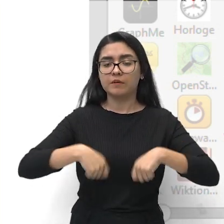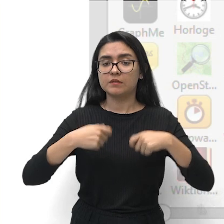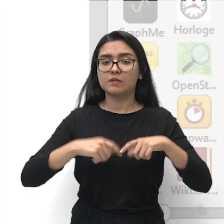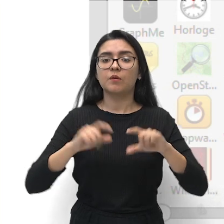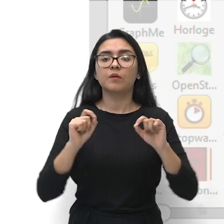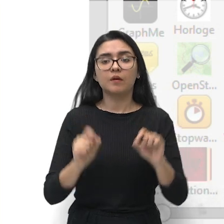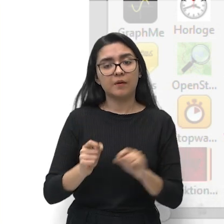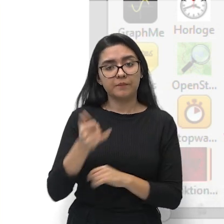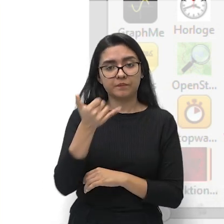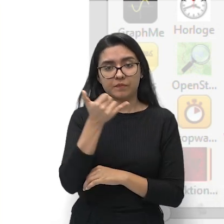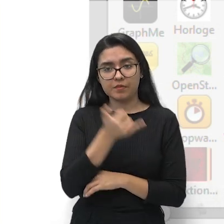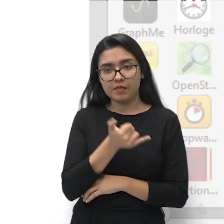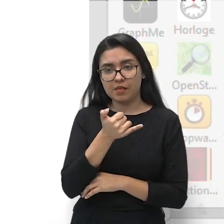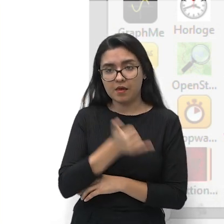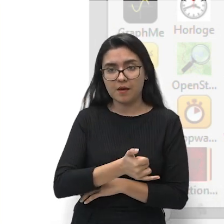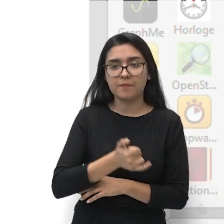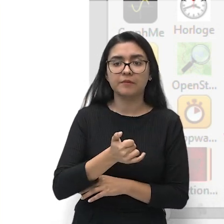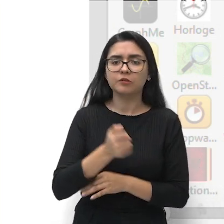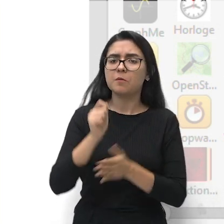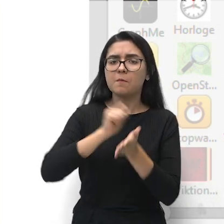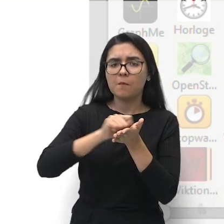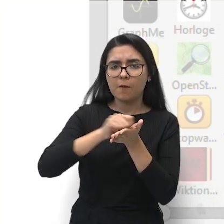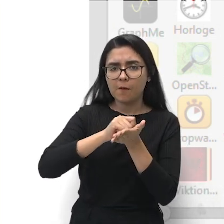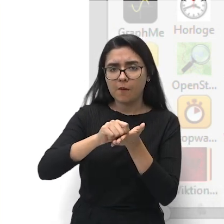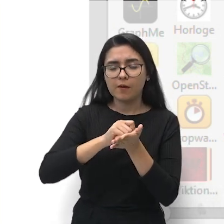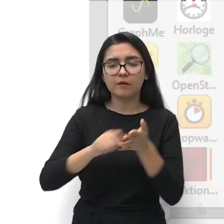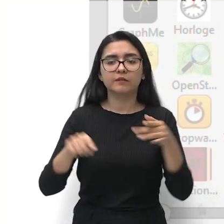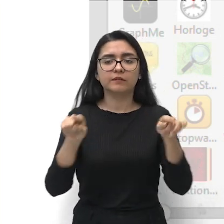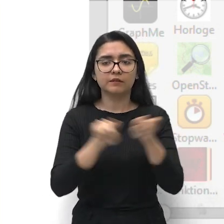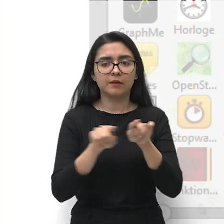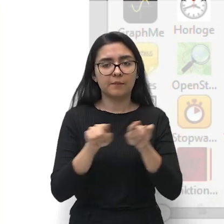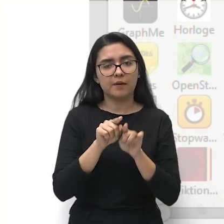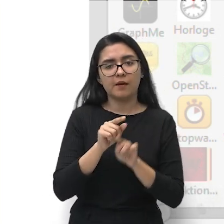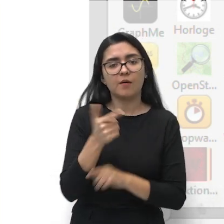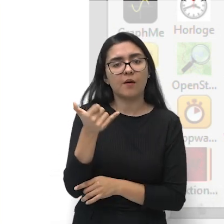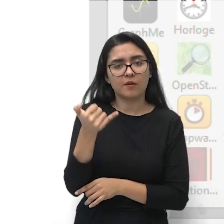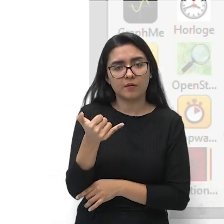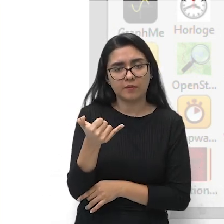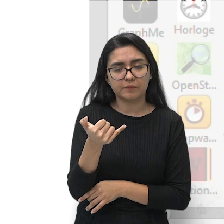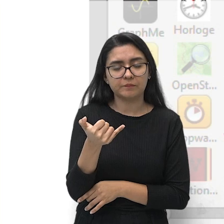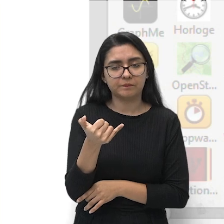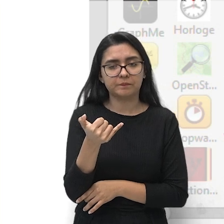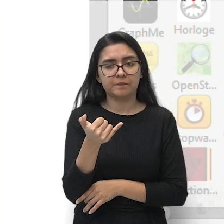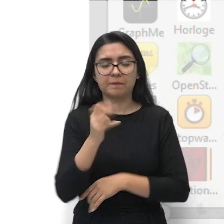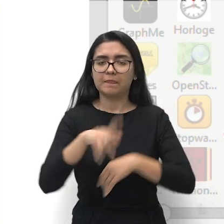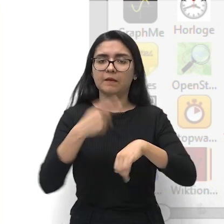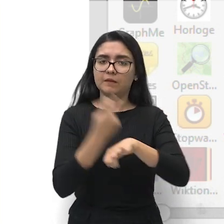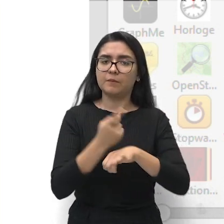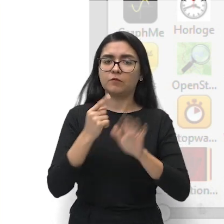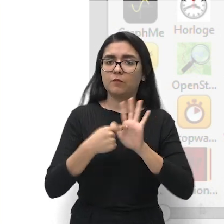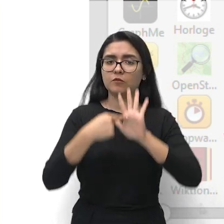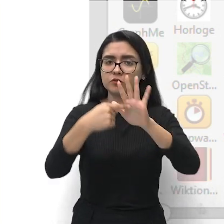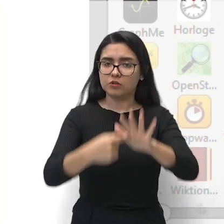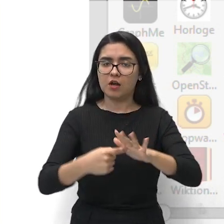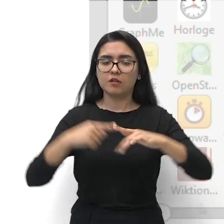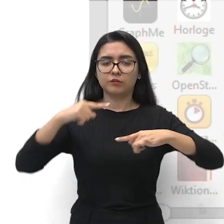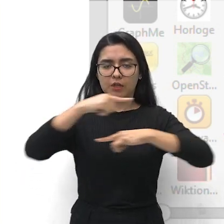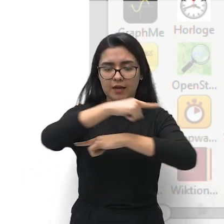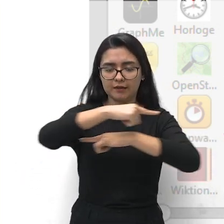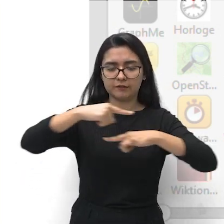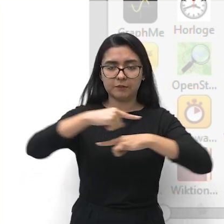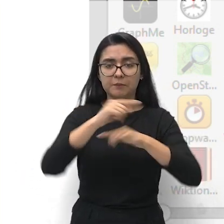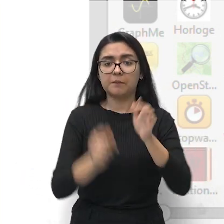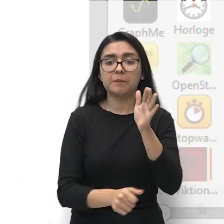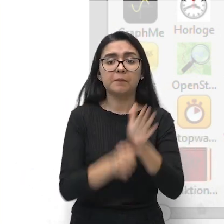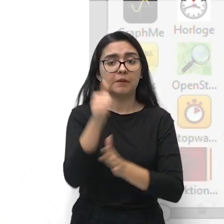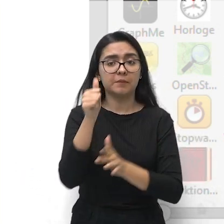né, borracha, caneta ou pincel, para depois destacar as duas retas. Então,